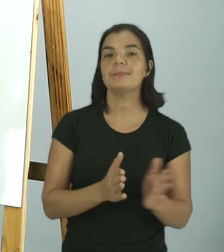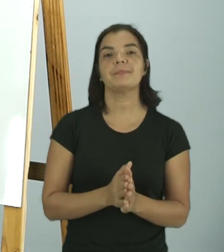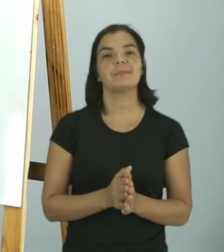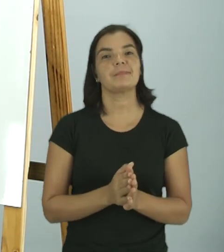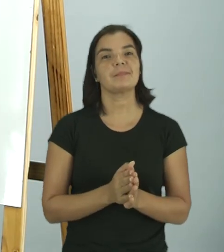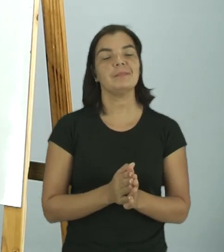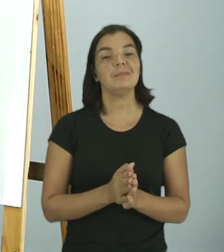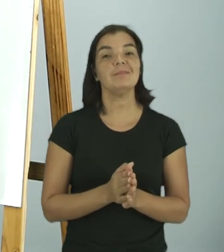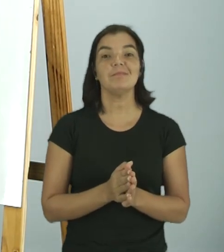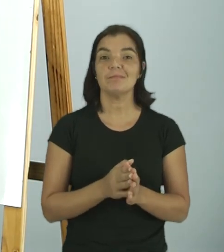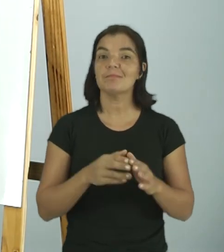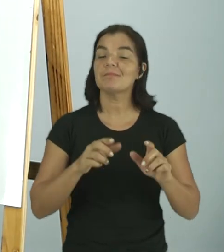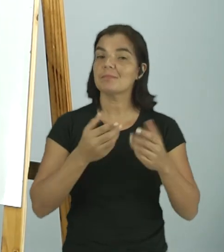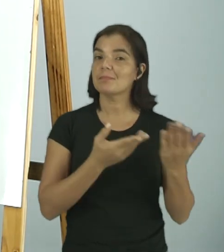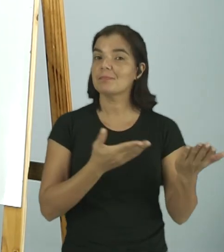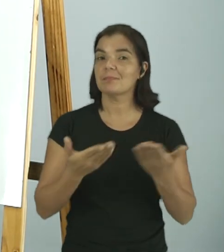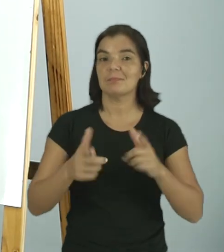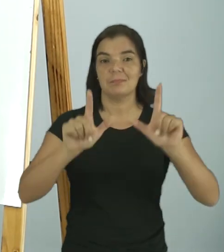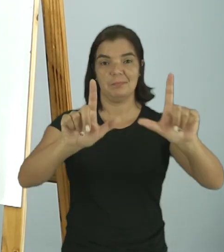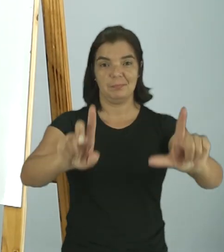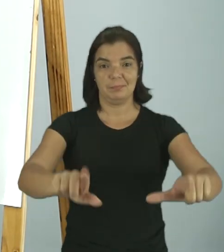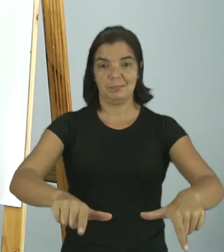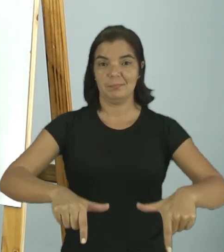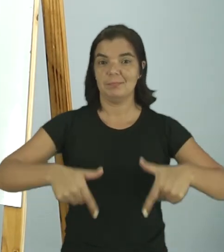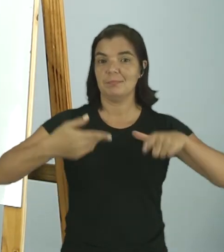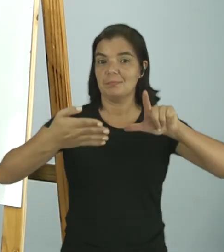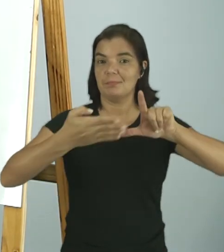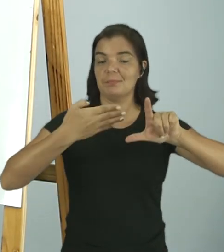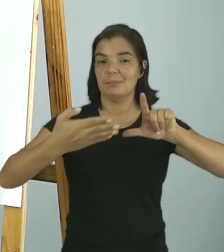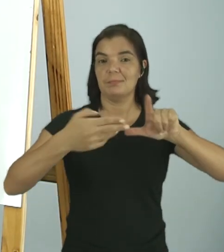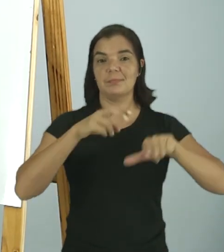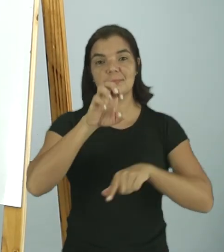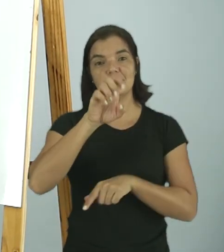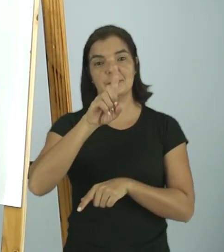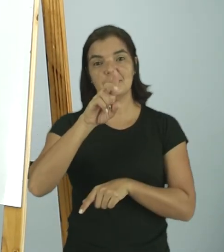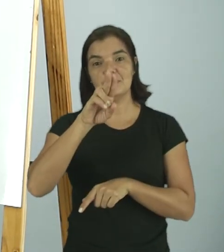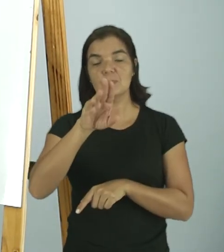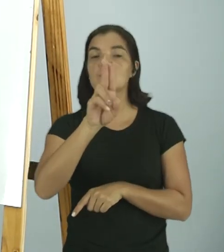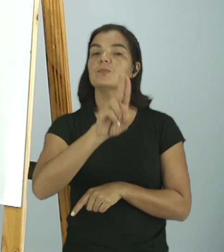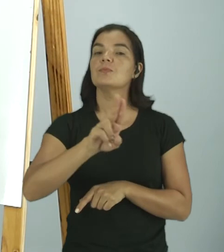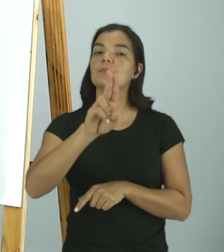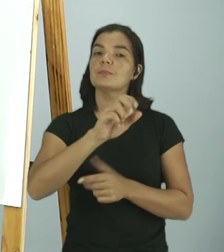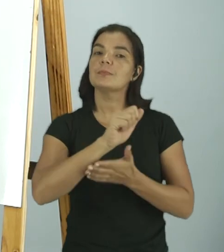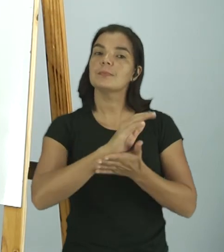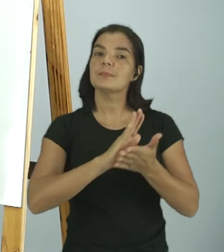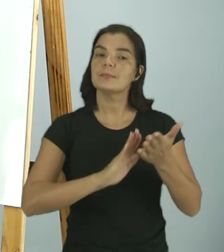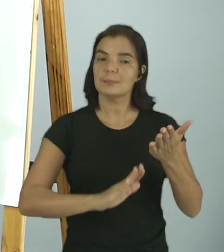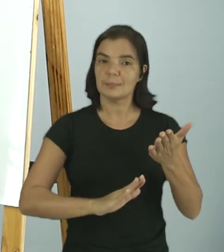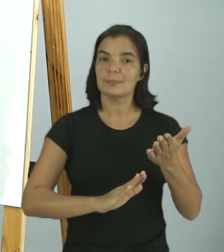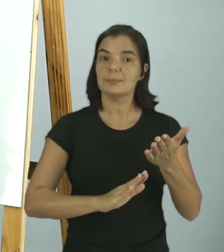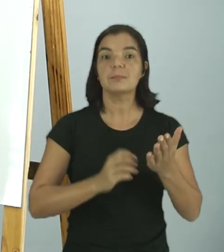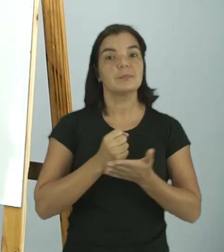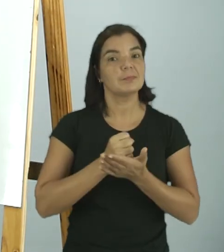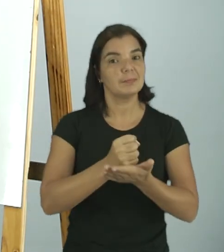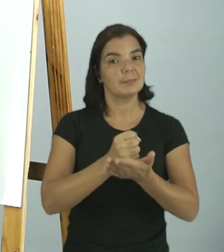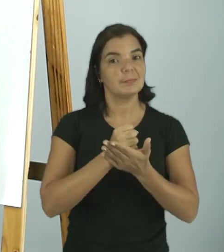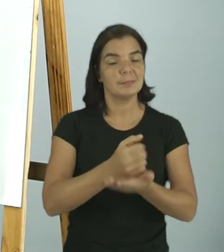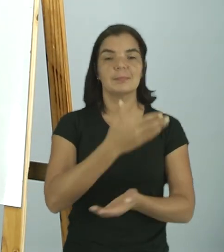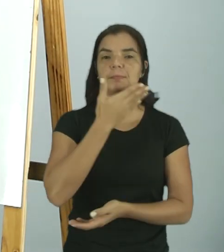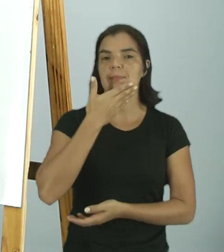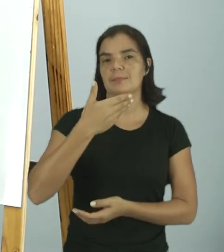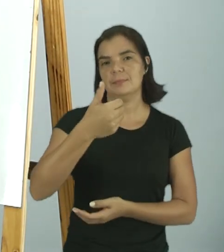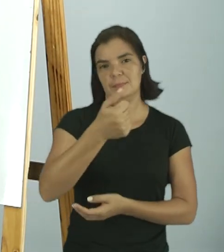aí né visitar Nossa plataforma a utilizar as atividades que você vai encontrar lá de apoio